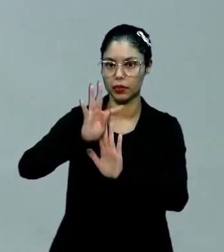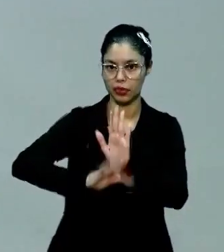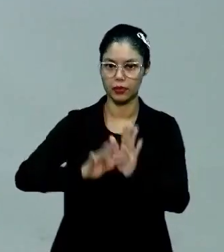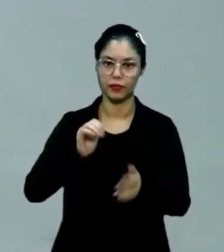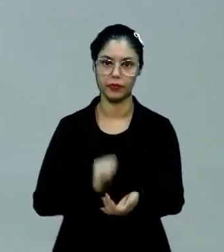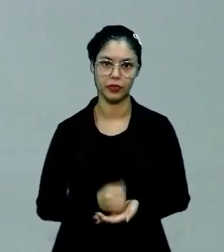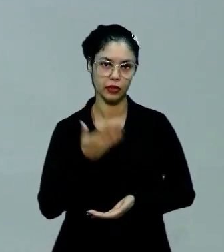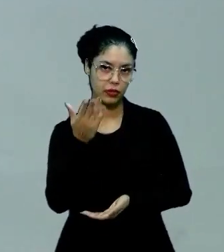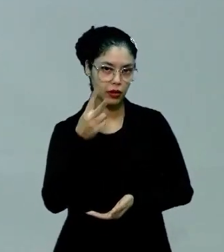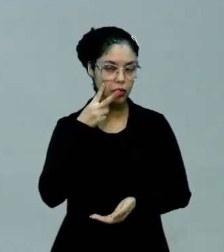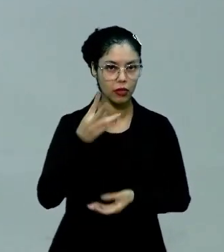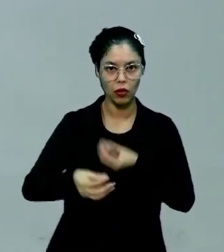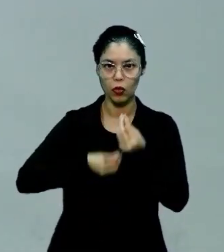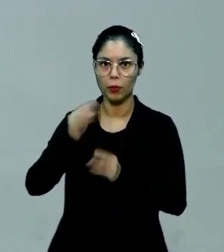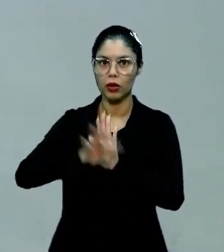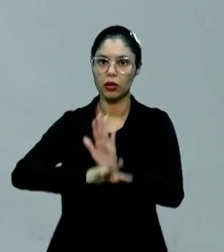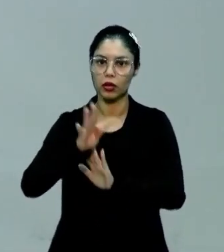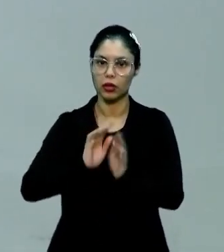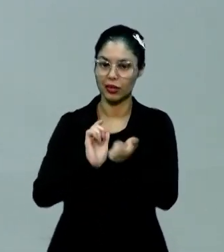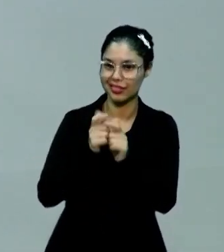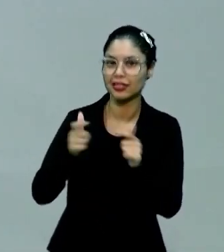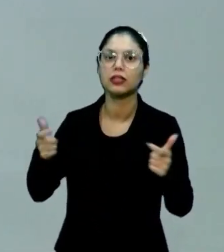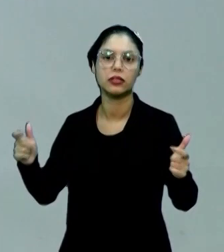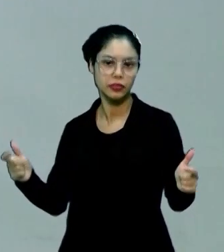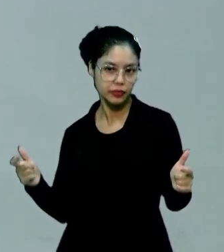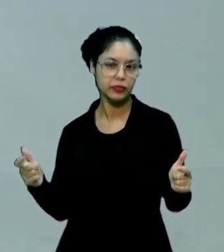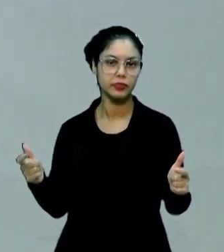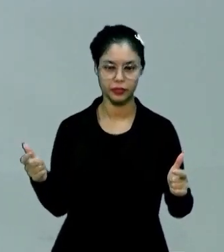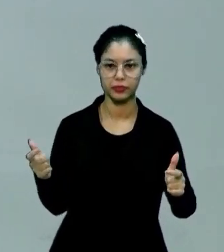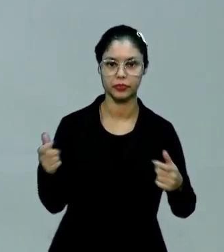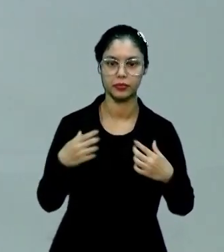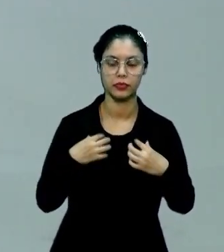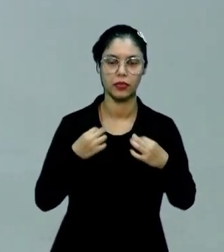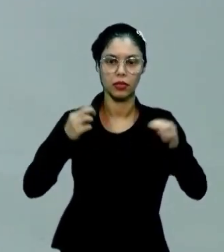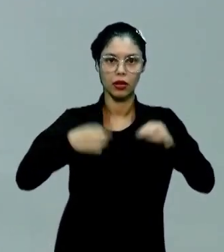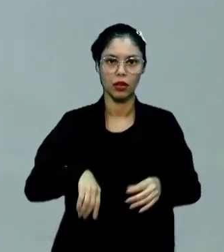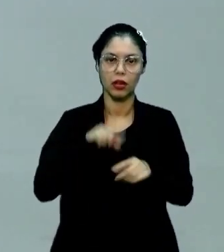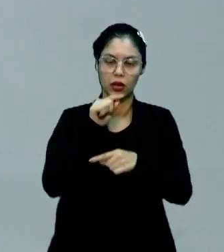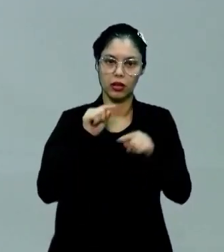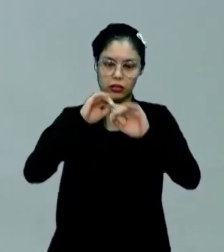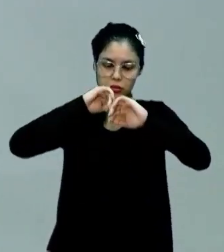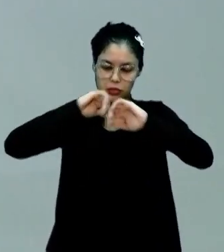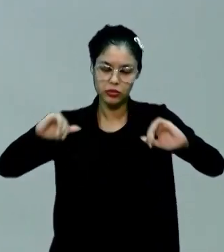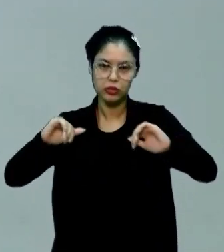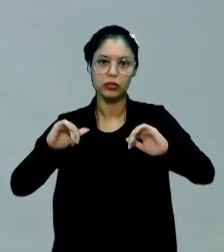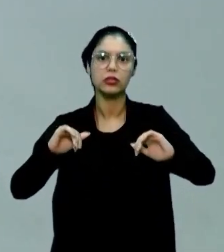tá? Para vocês verem. Como o texto era muito extenso, então ele foi dividido em